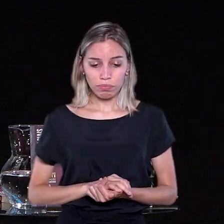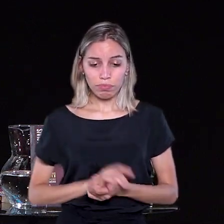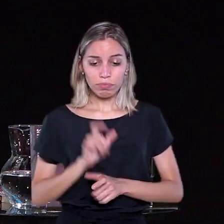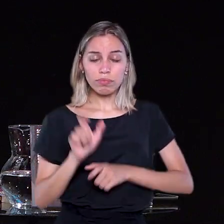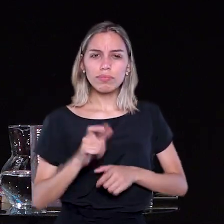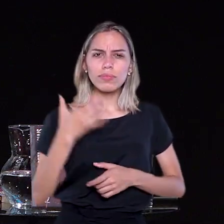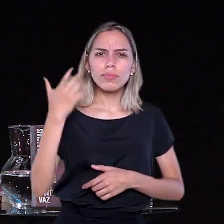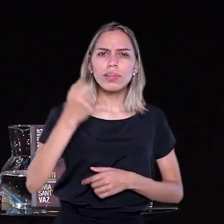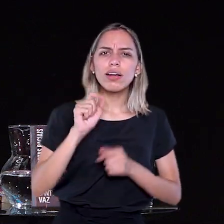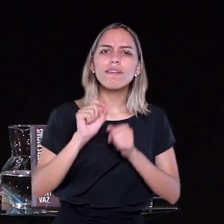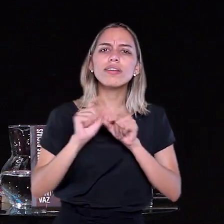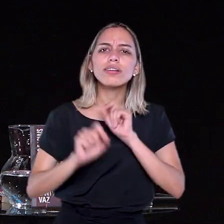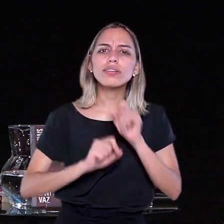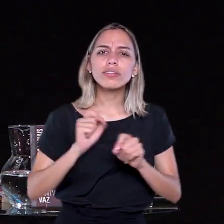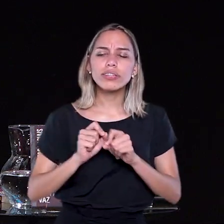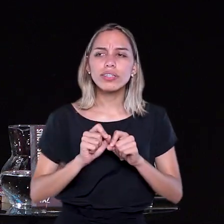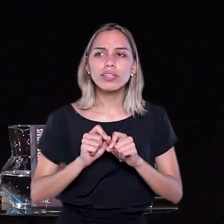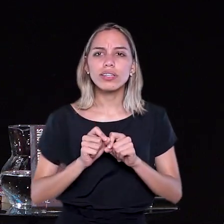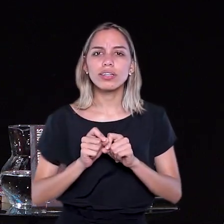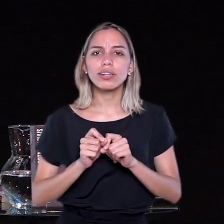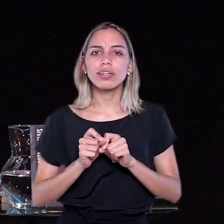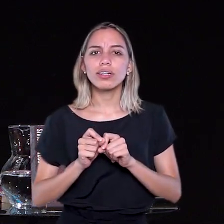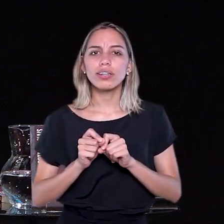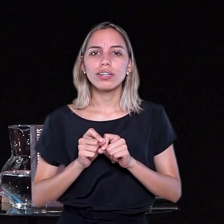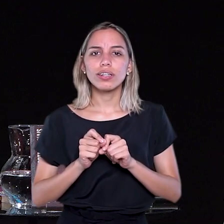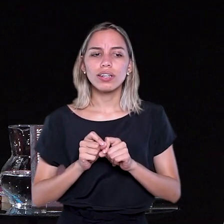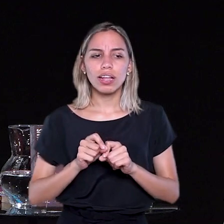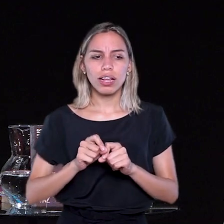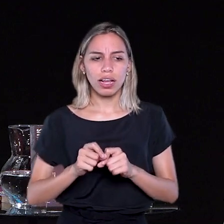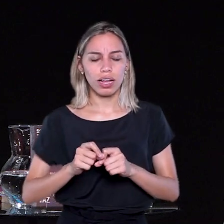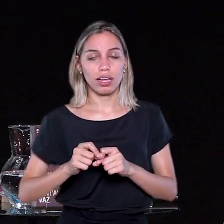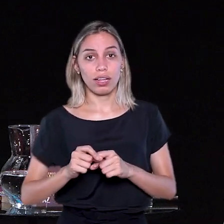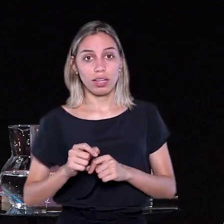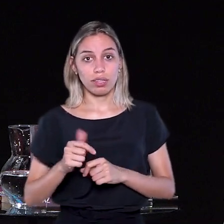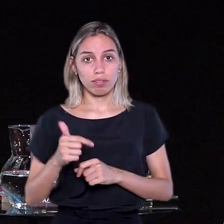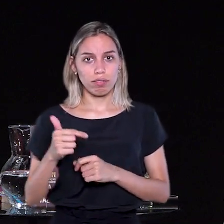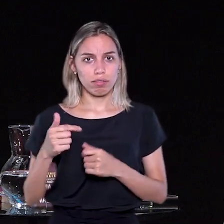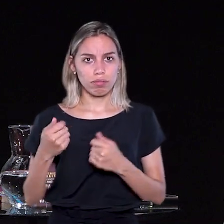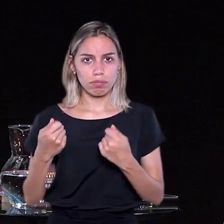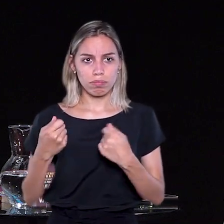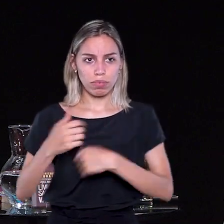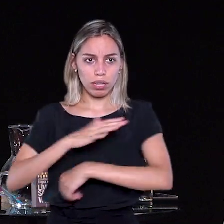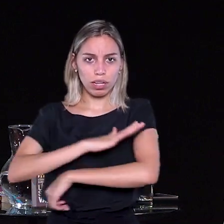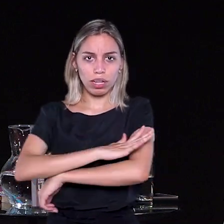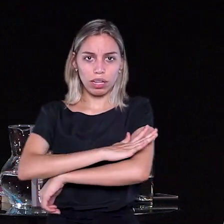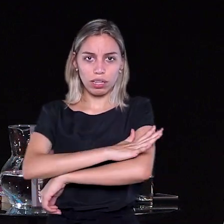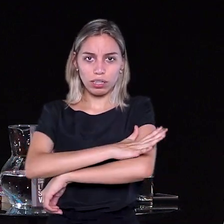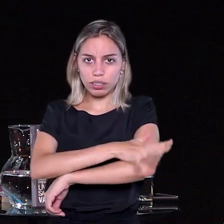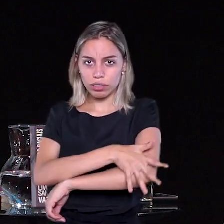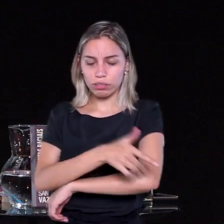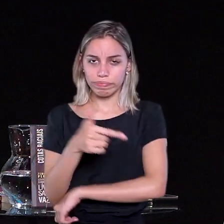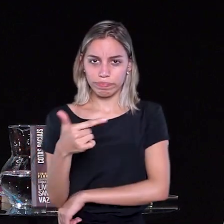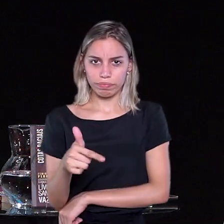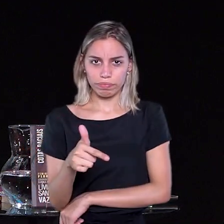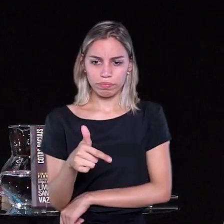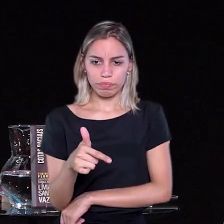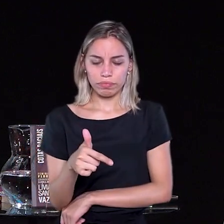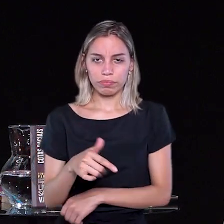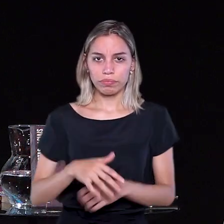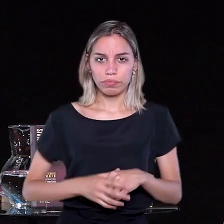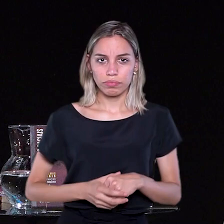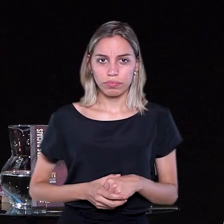é desracializar as cotas. Né? Desracializar as cotas, porque cota não é medida